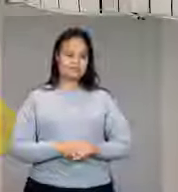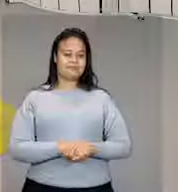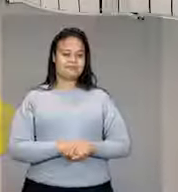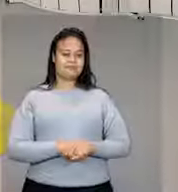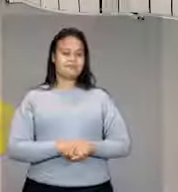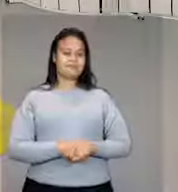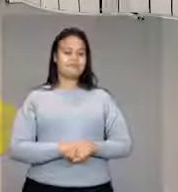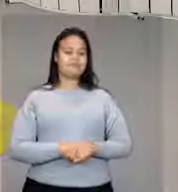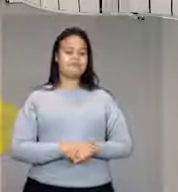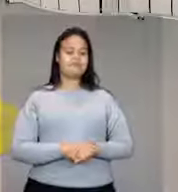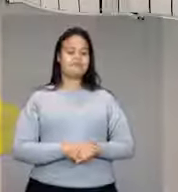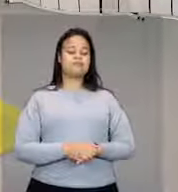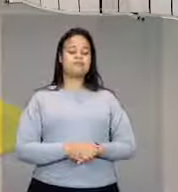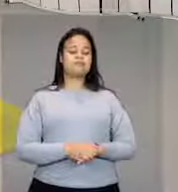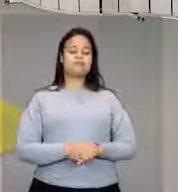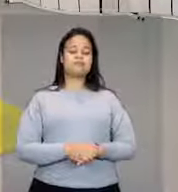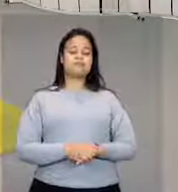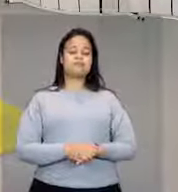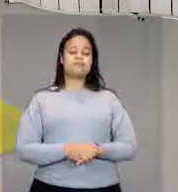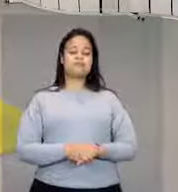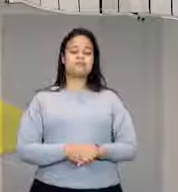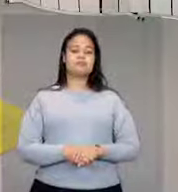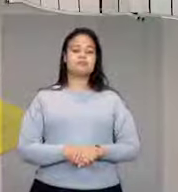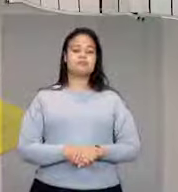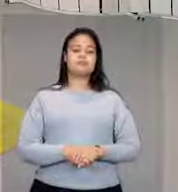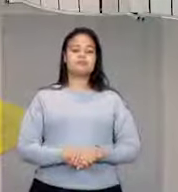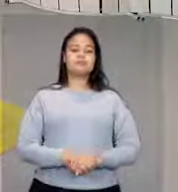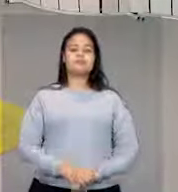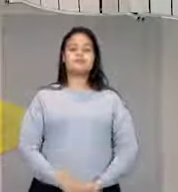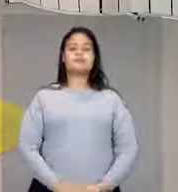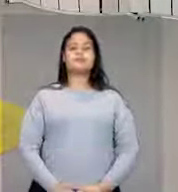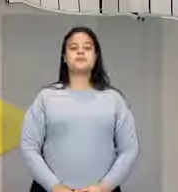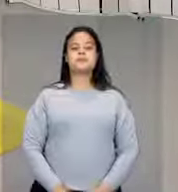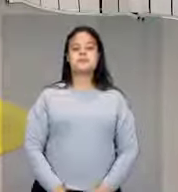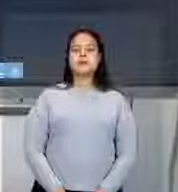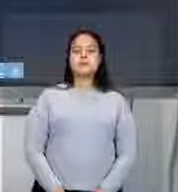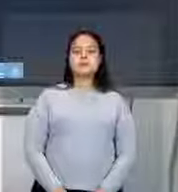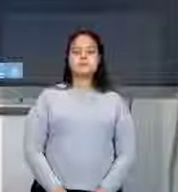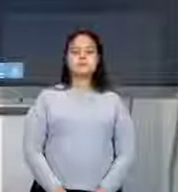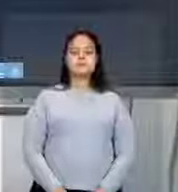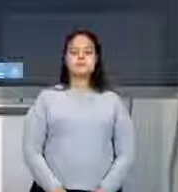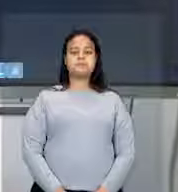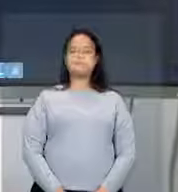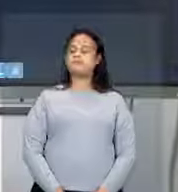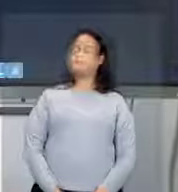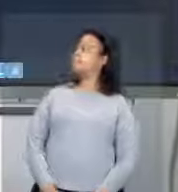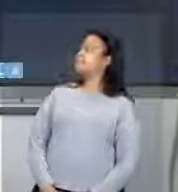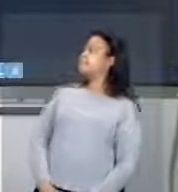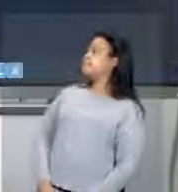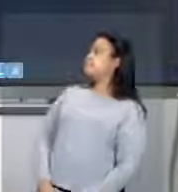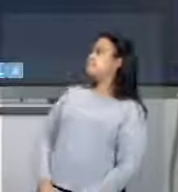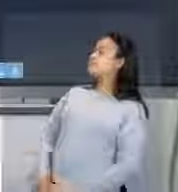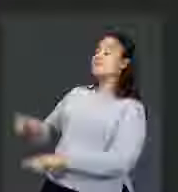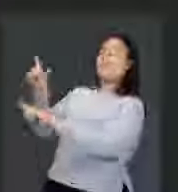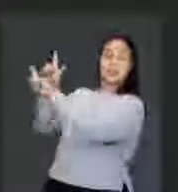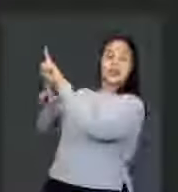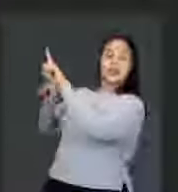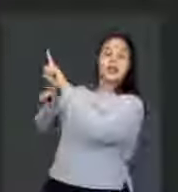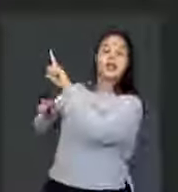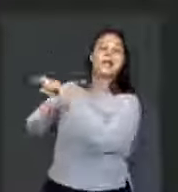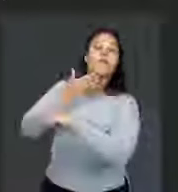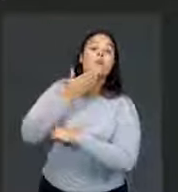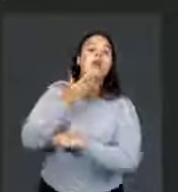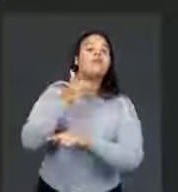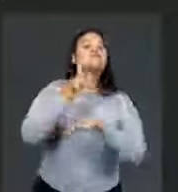Então, Letra D, 32